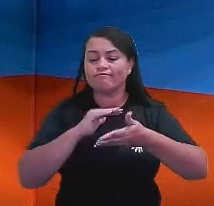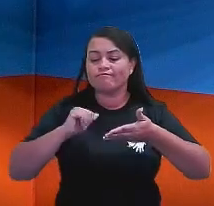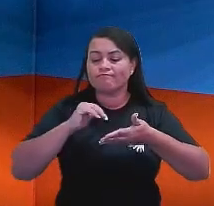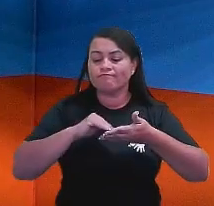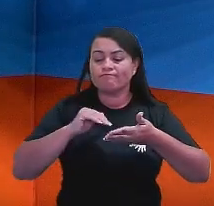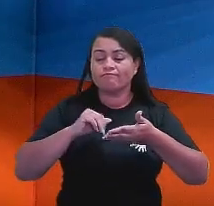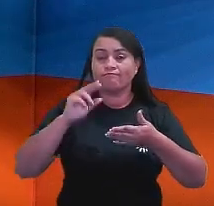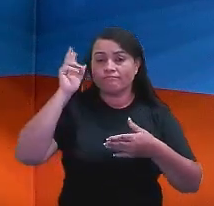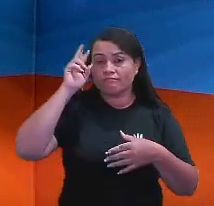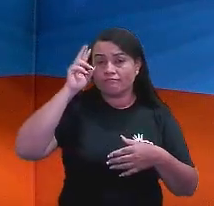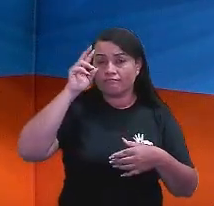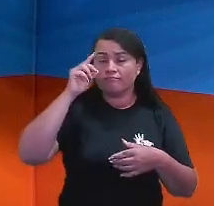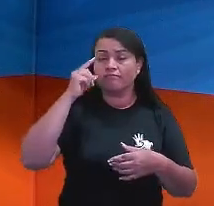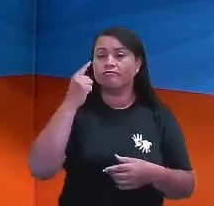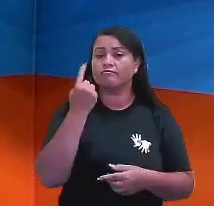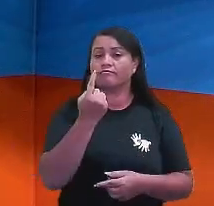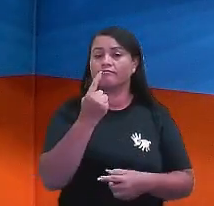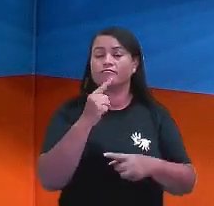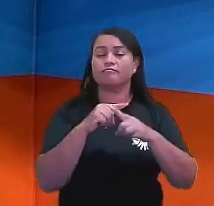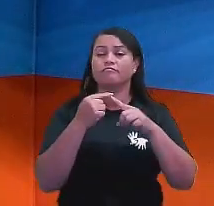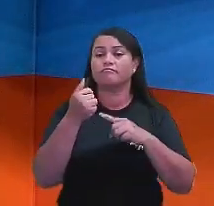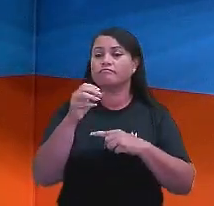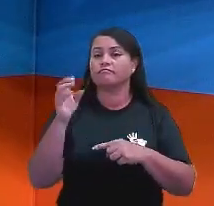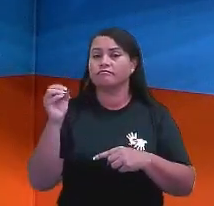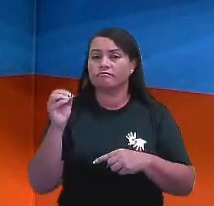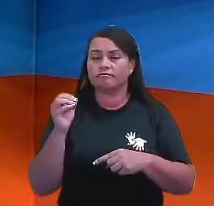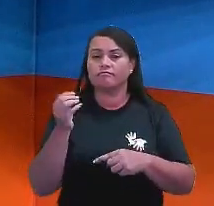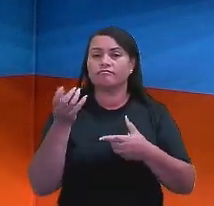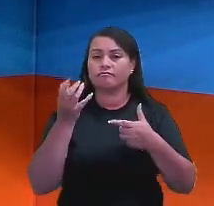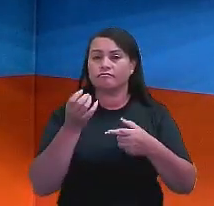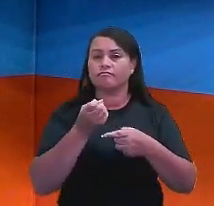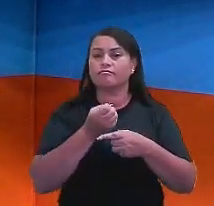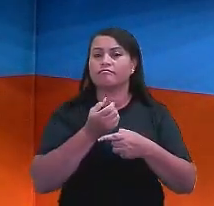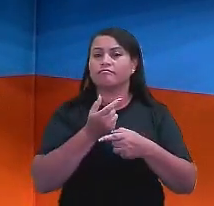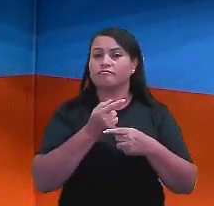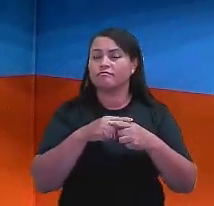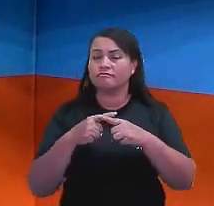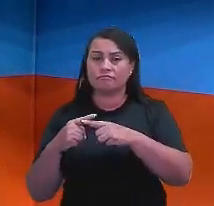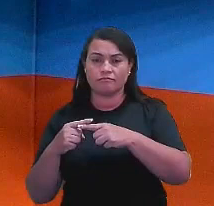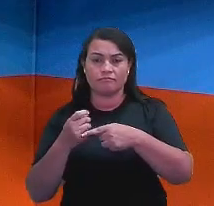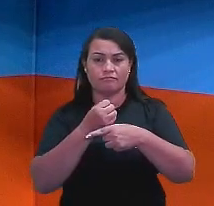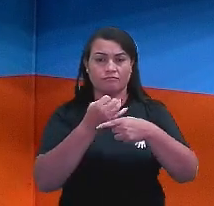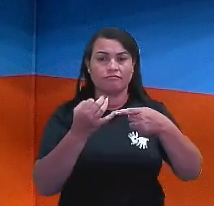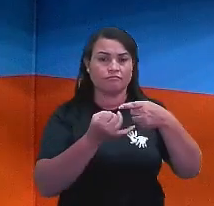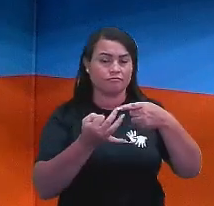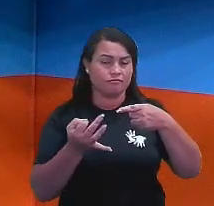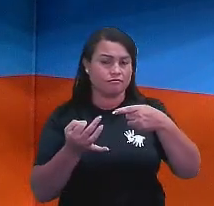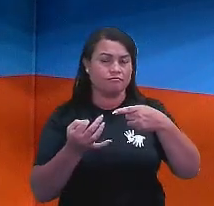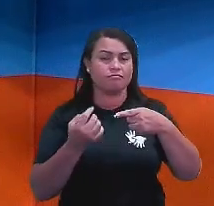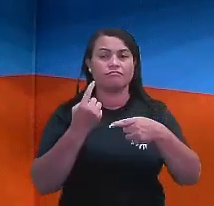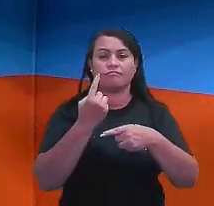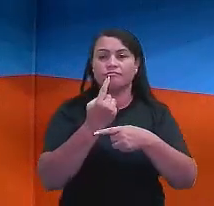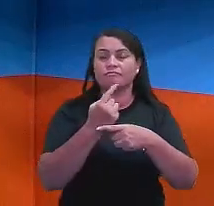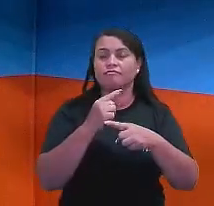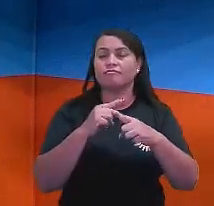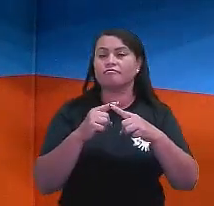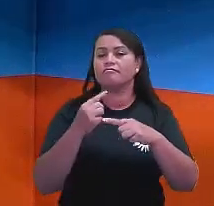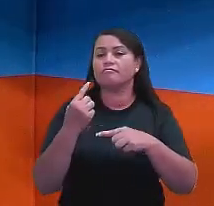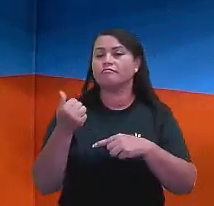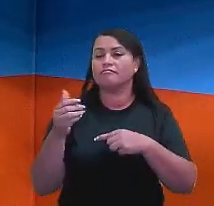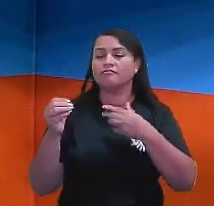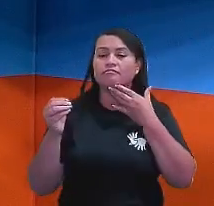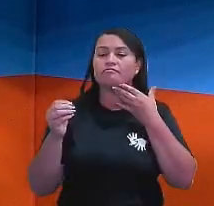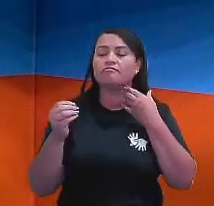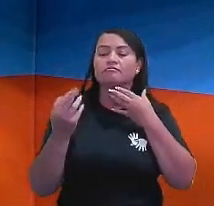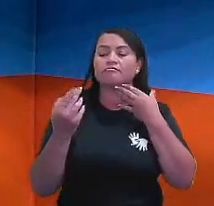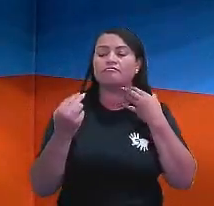100, lembram lá? Quando a gente quer multiplicar uma fração a um determinado número, né? Numerador com número, 1 vezes 100, 100. 100 dividido por 100